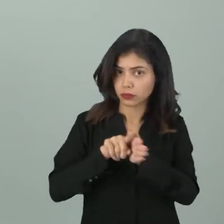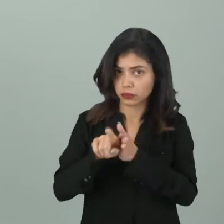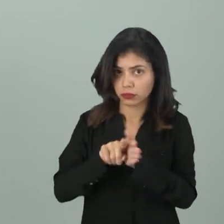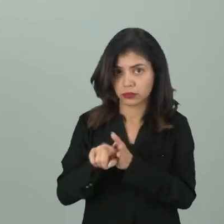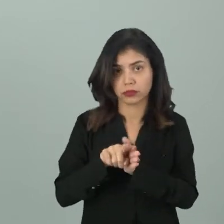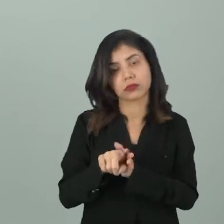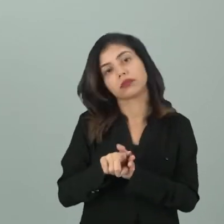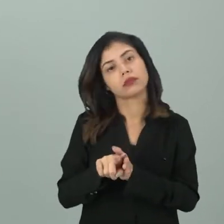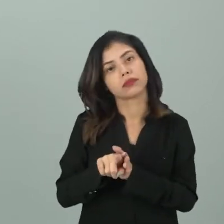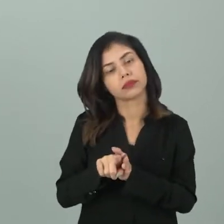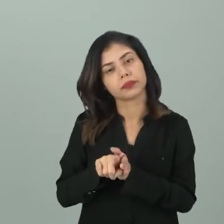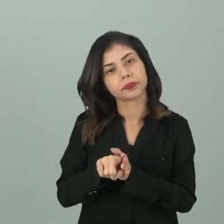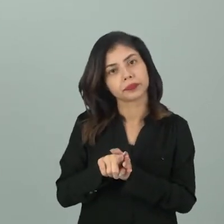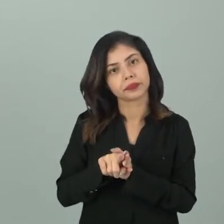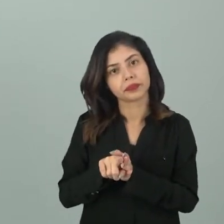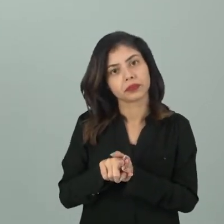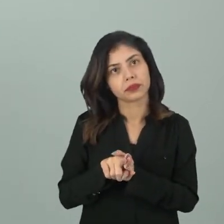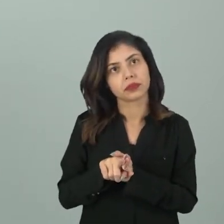sobre